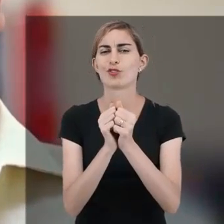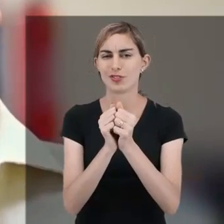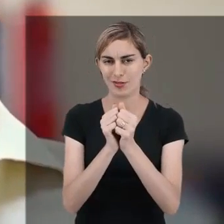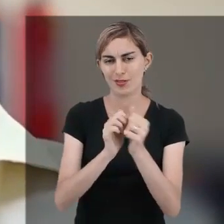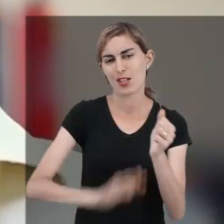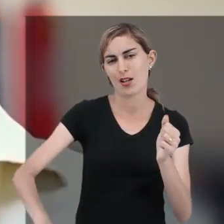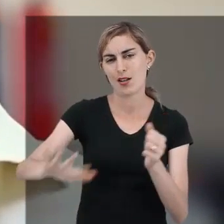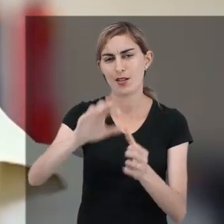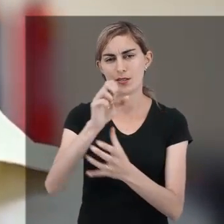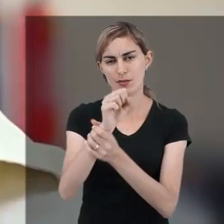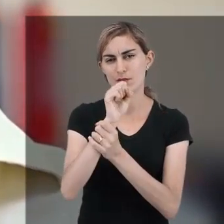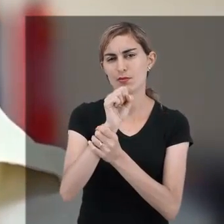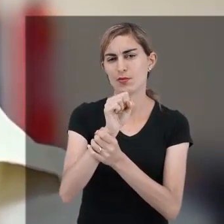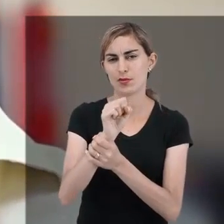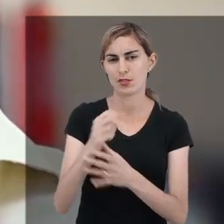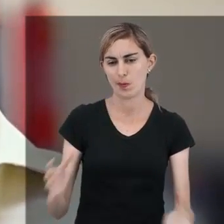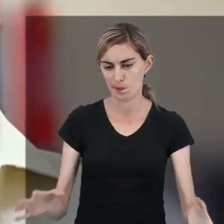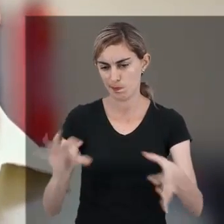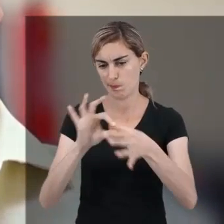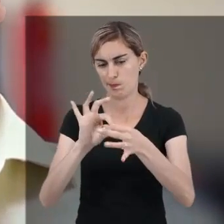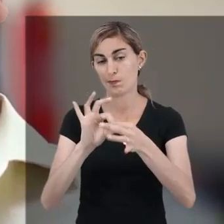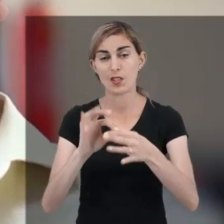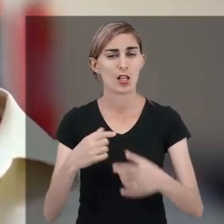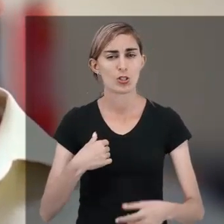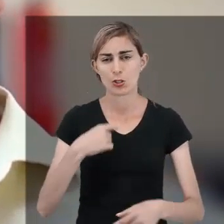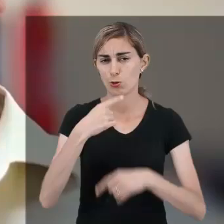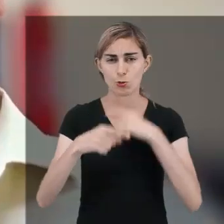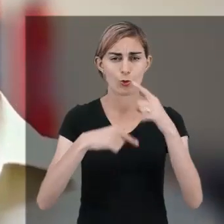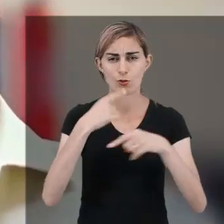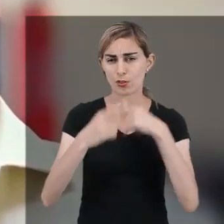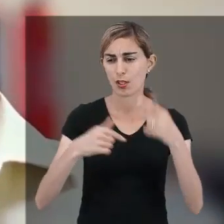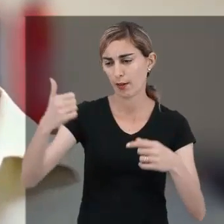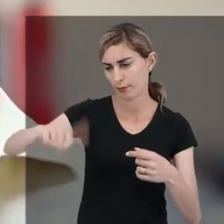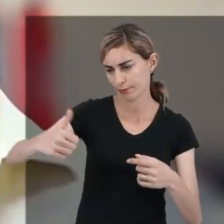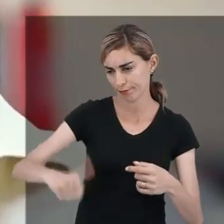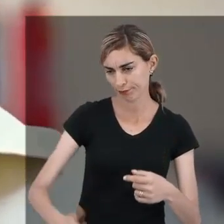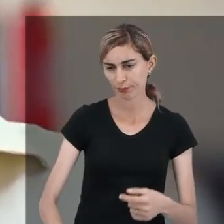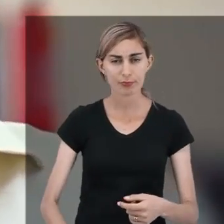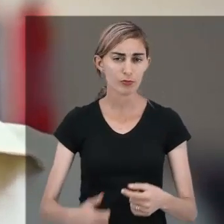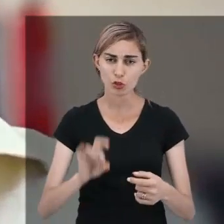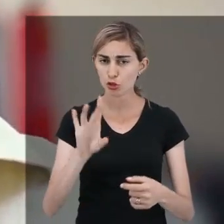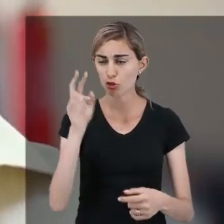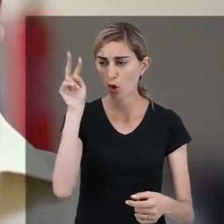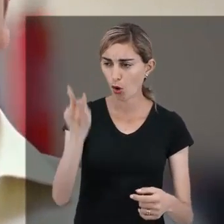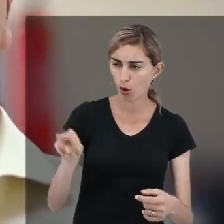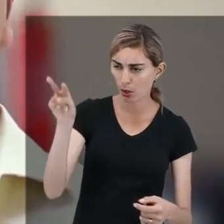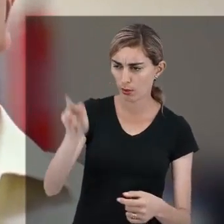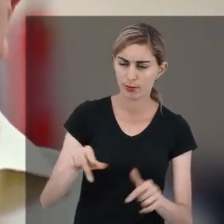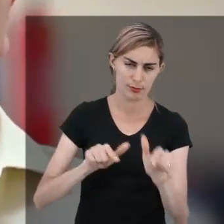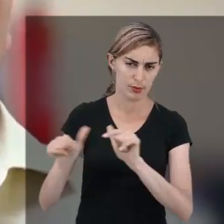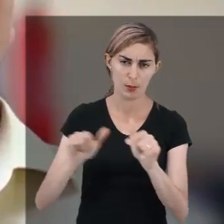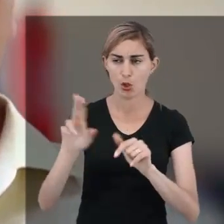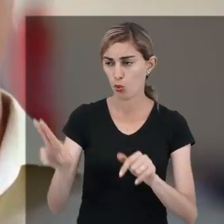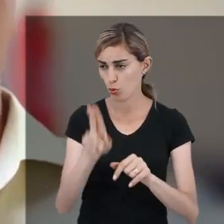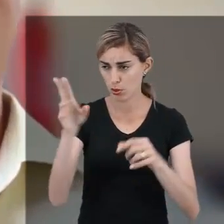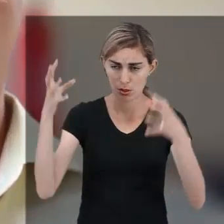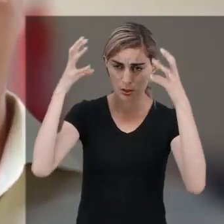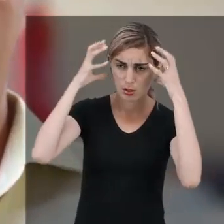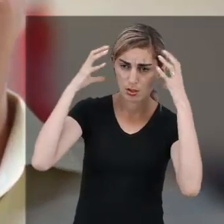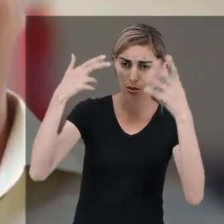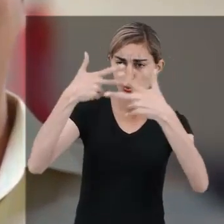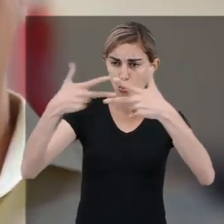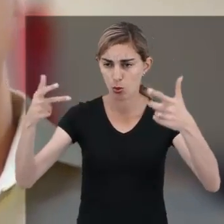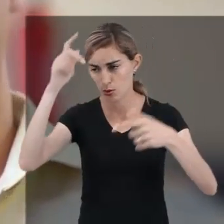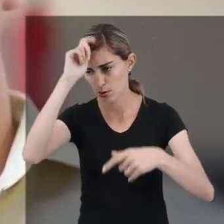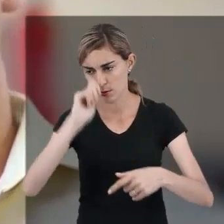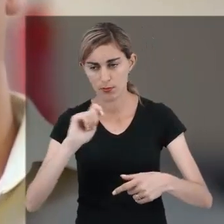da segurança para ter essa interligação, porque senão a gente não tem condições de avaliar apenas olhando o trabalhador se ele está utilizando ou não